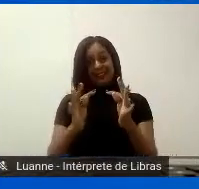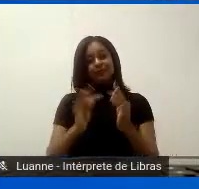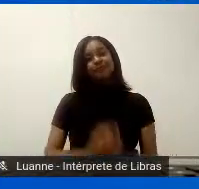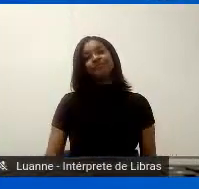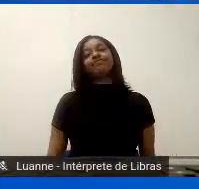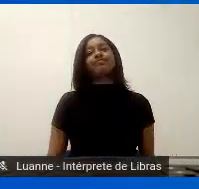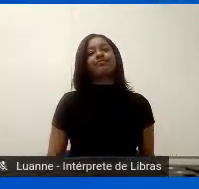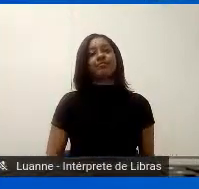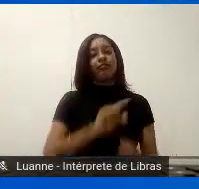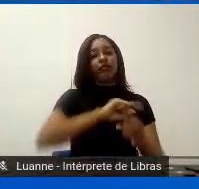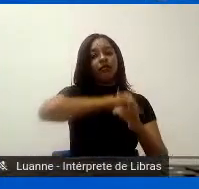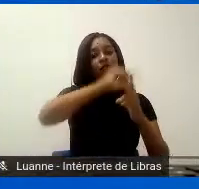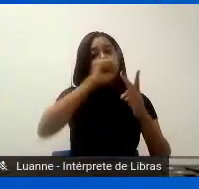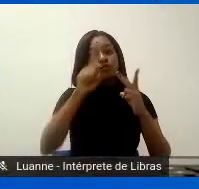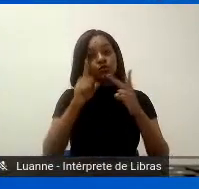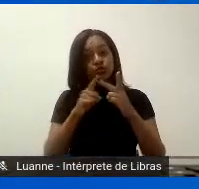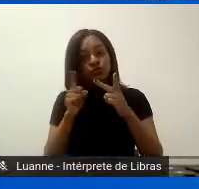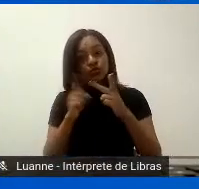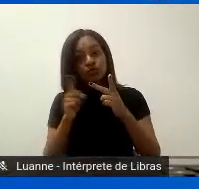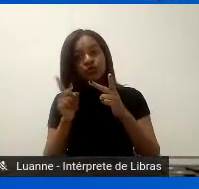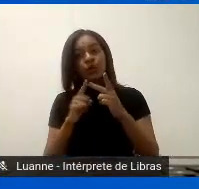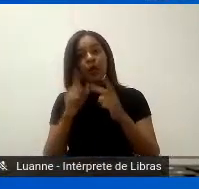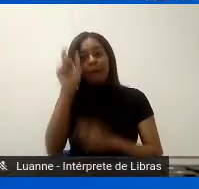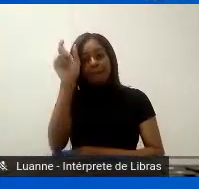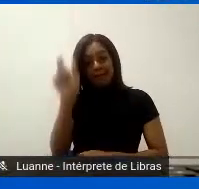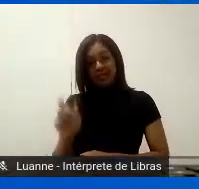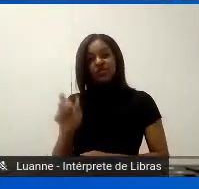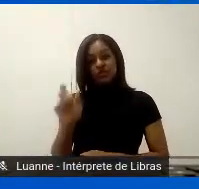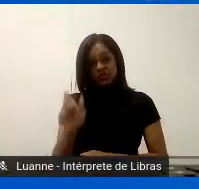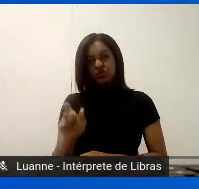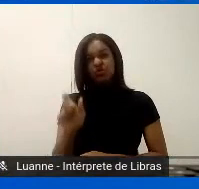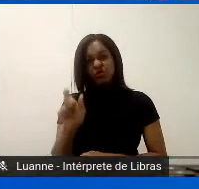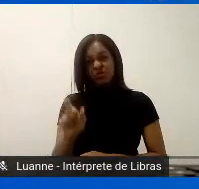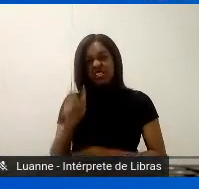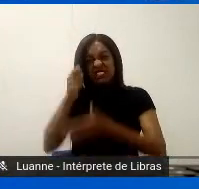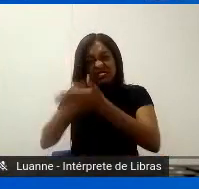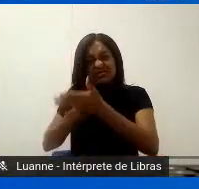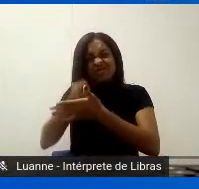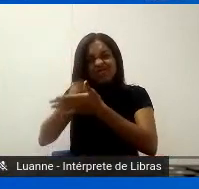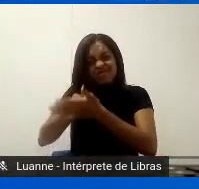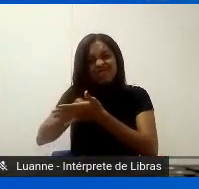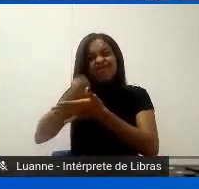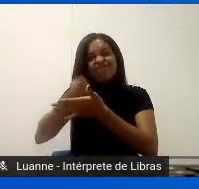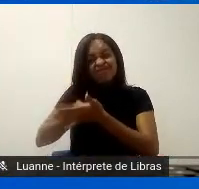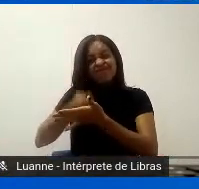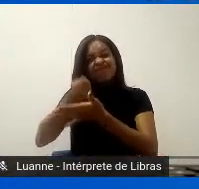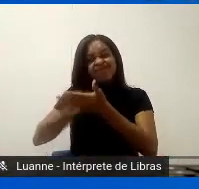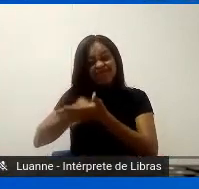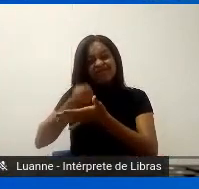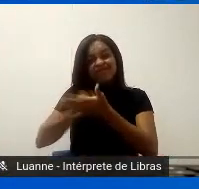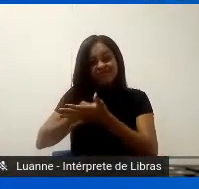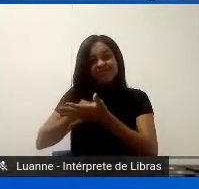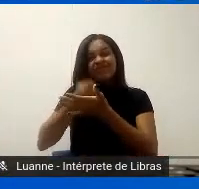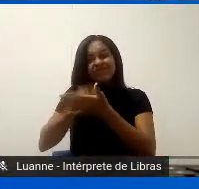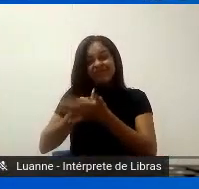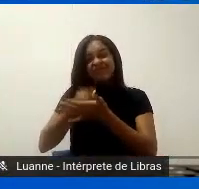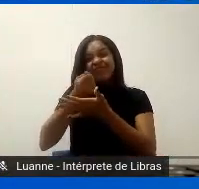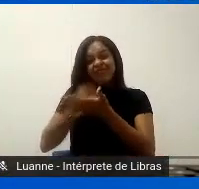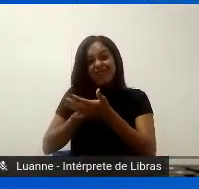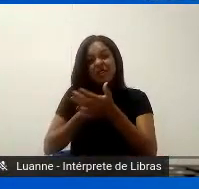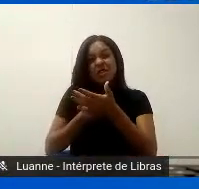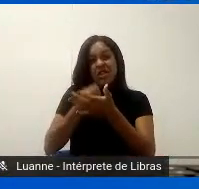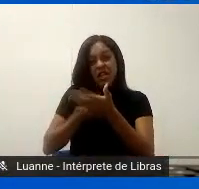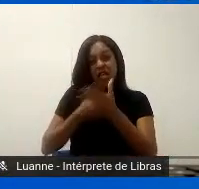aparece as pessoas que são extremamente resistentes né Realmente criando né colocando a tecnologia